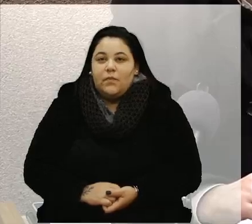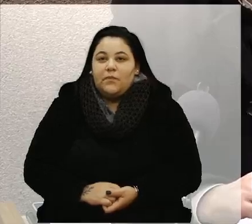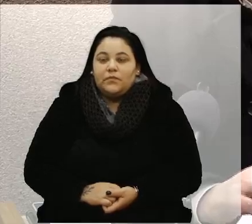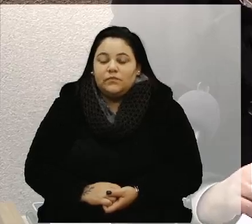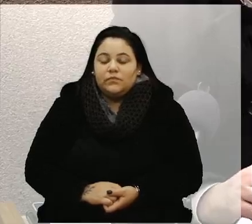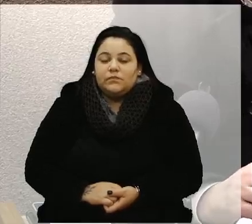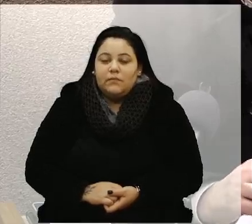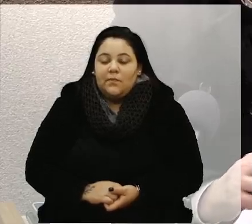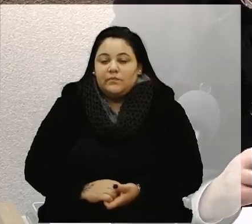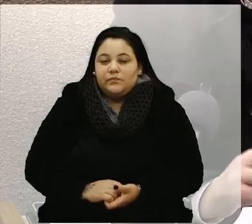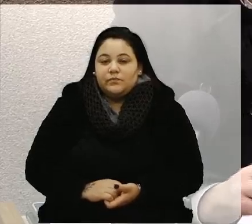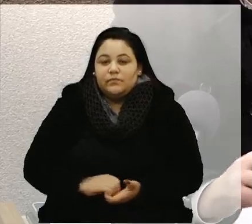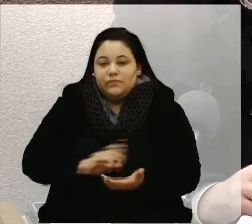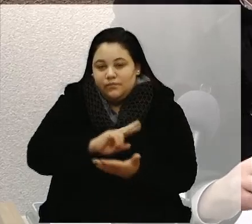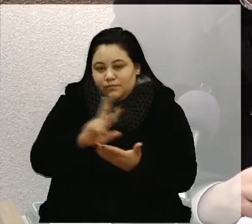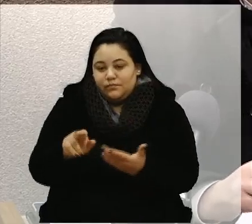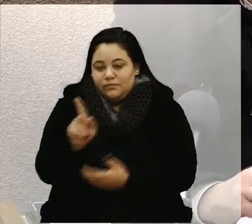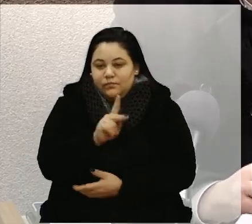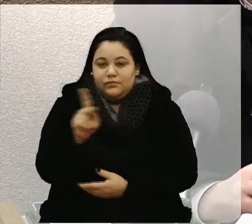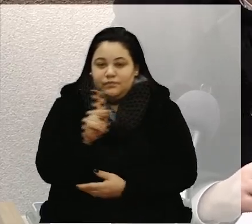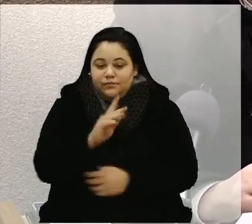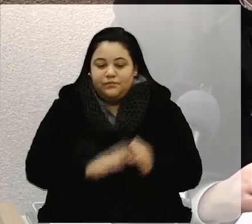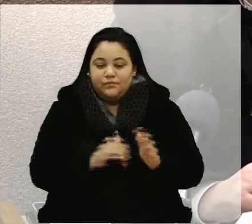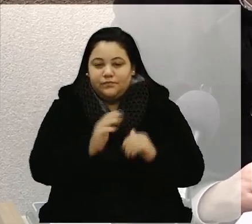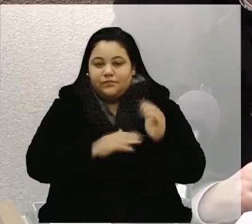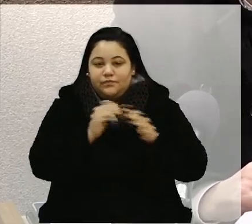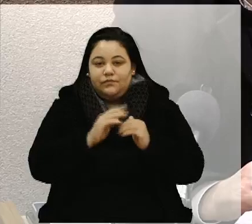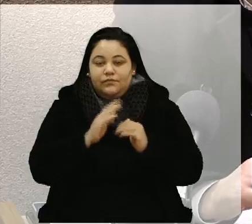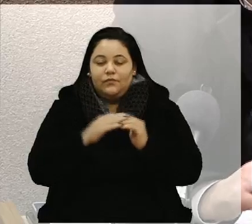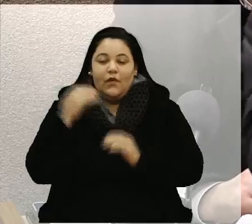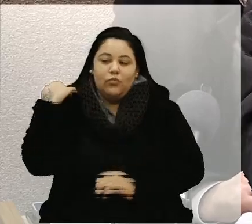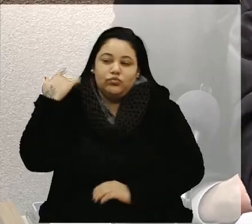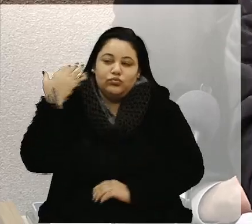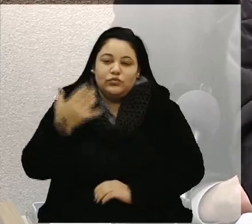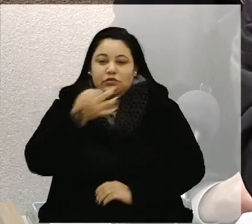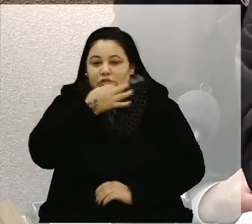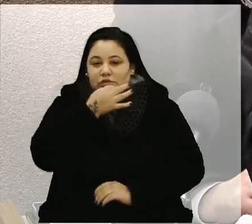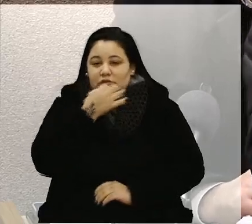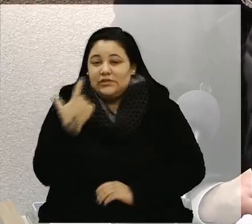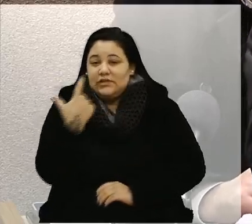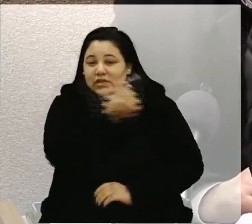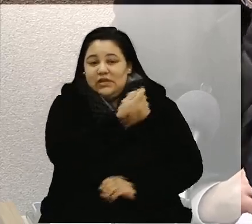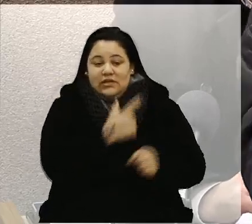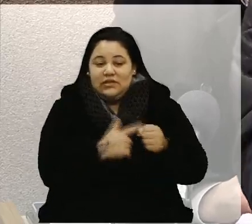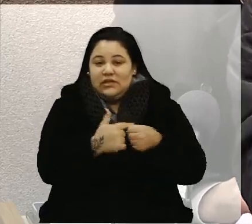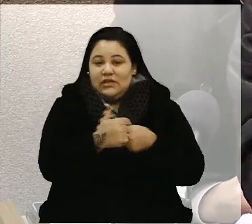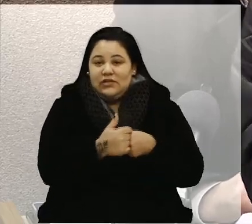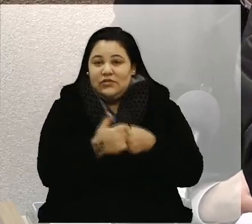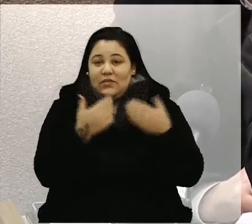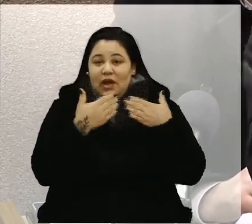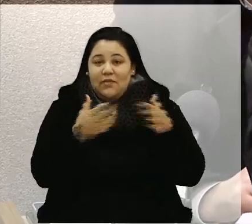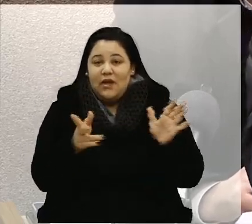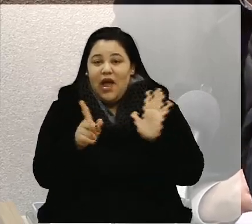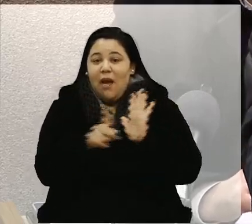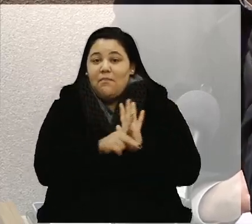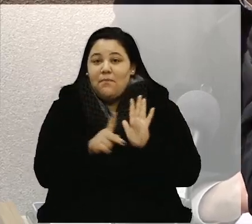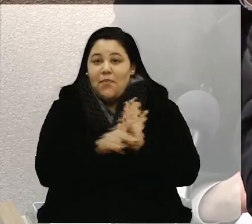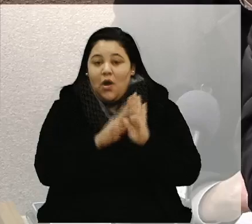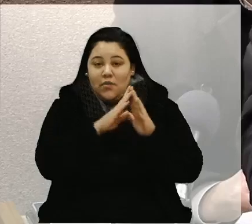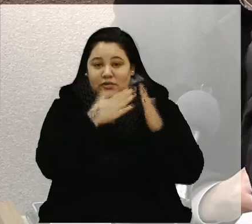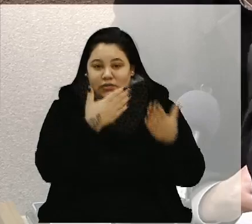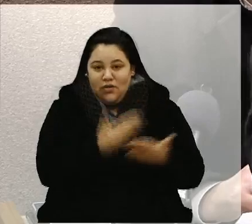Diversos professores que construíram sua história em Caxias do Sul saíram da cidade para abrir suas próprias franquias e sua própria